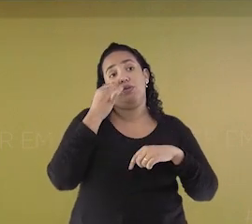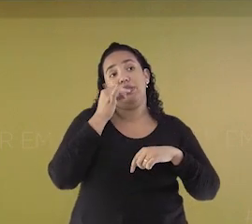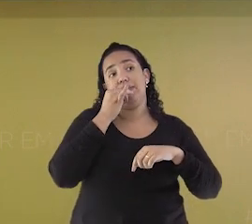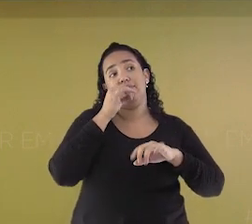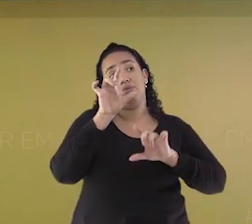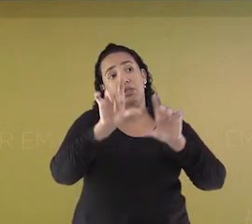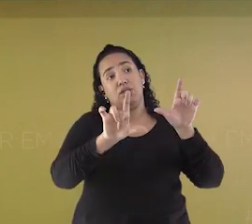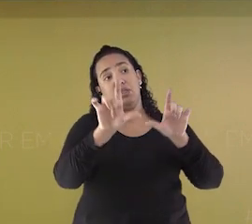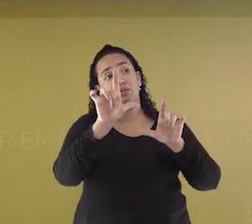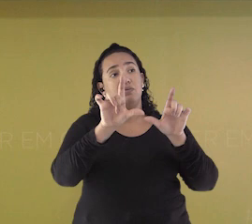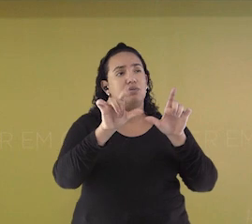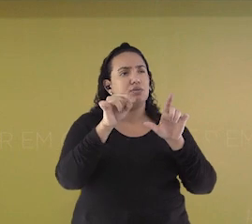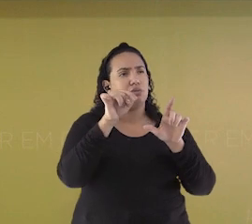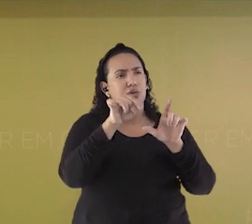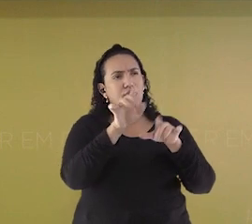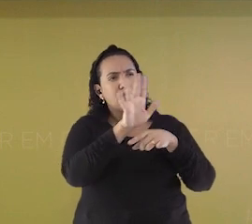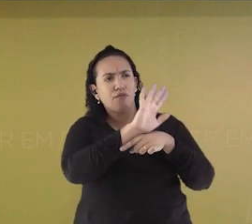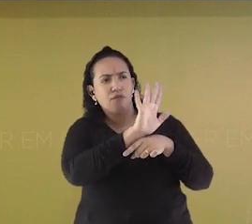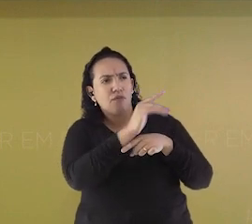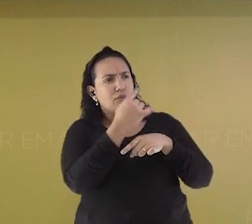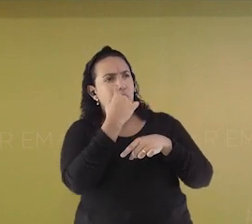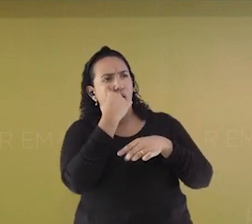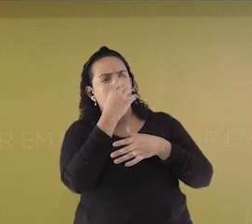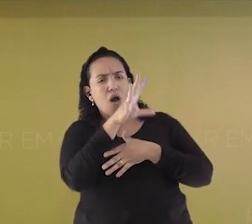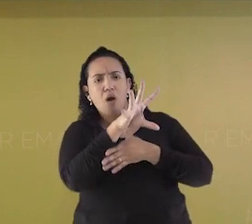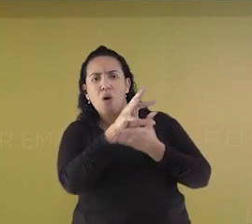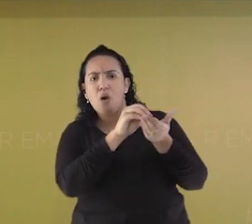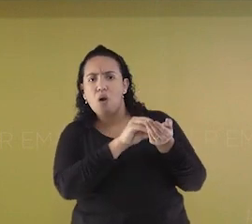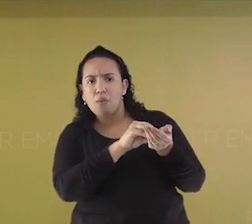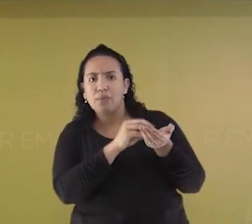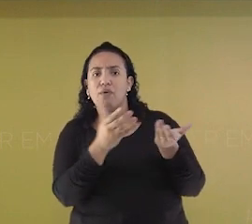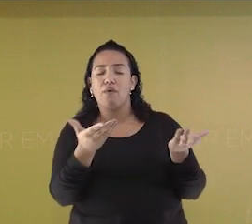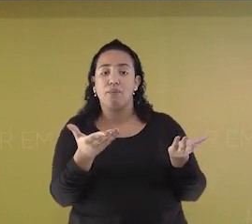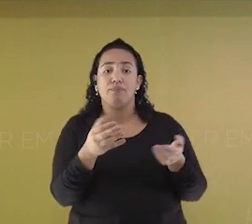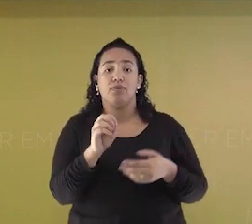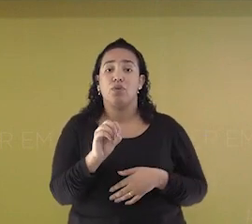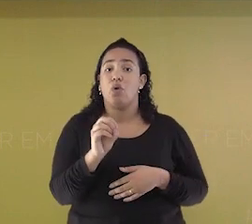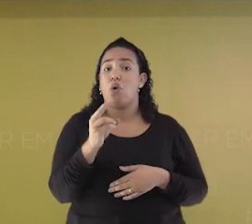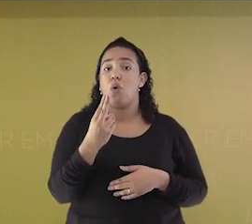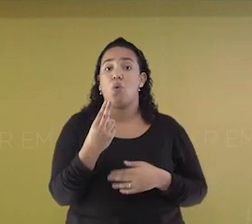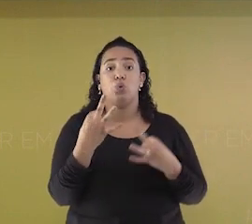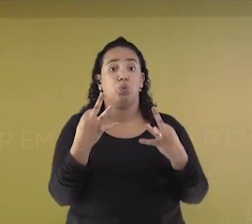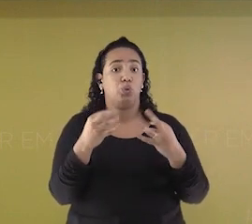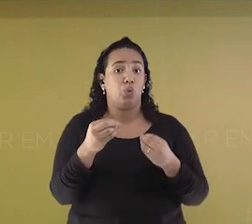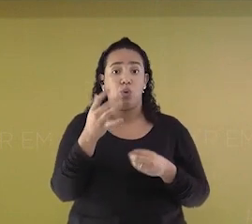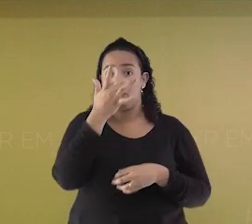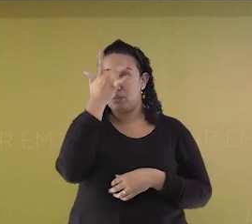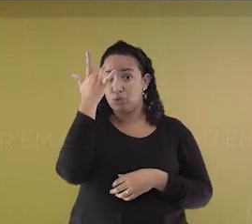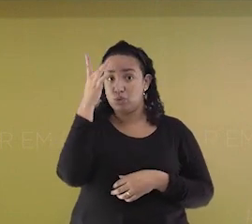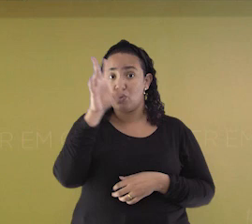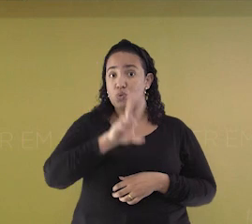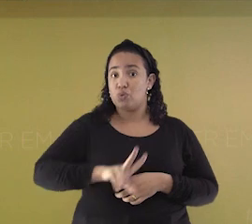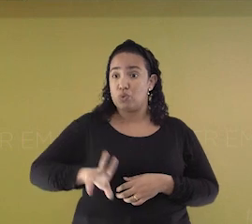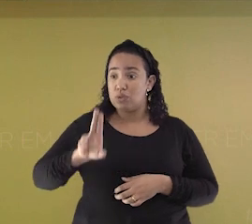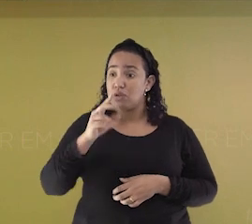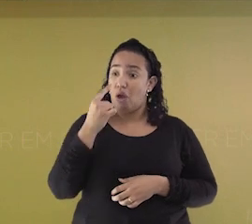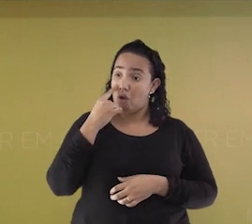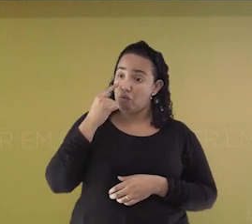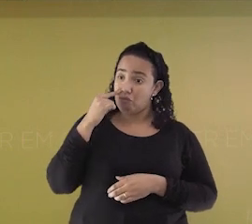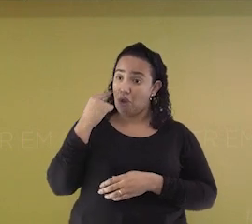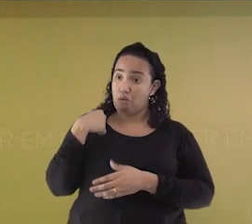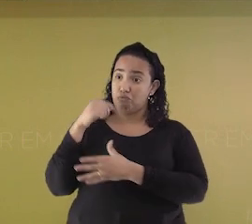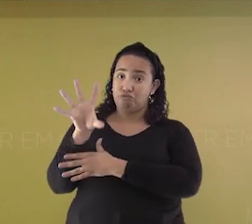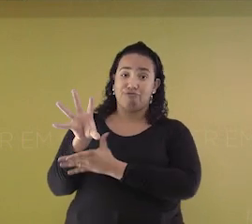propaganda, um programa, uma série, ou até mesmo vimos todo mundo usando e passamos a querer